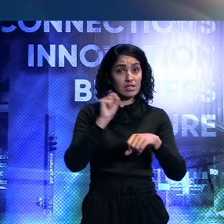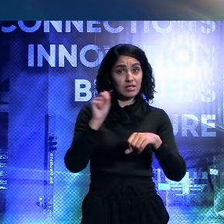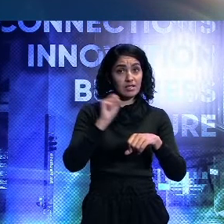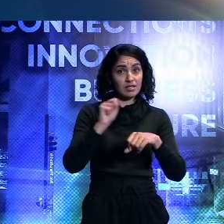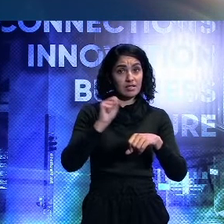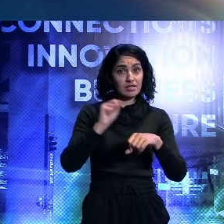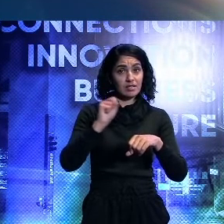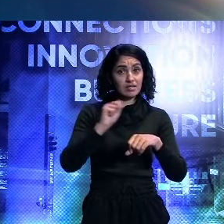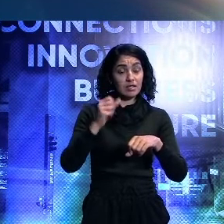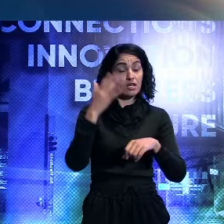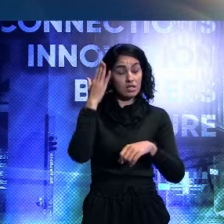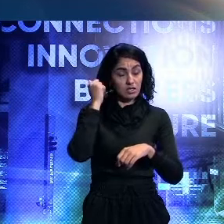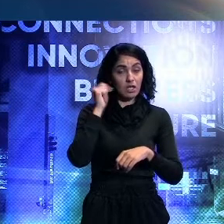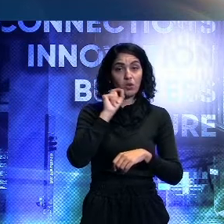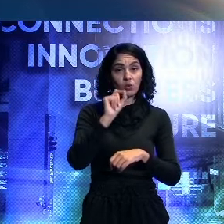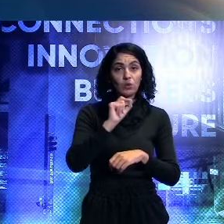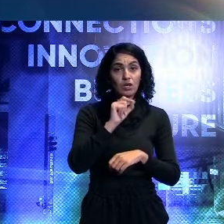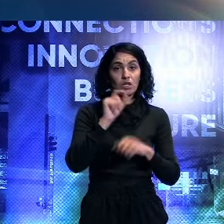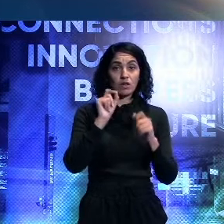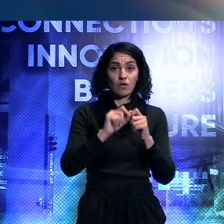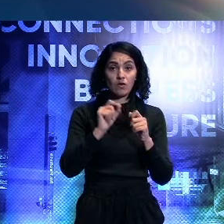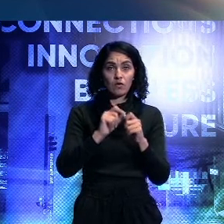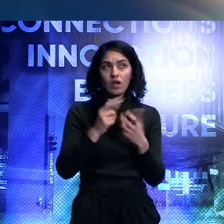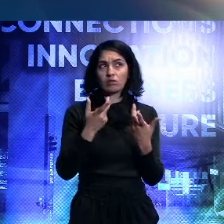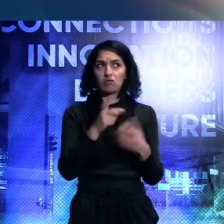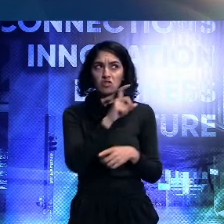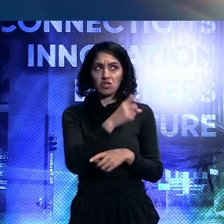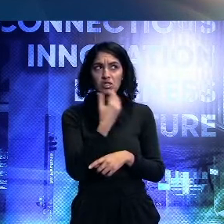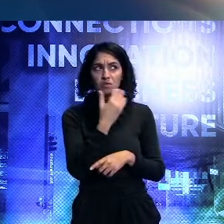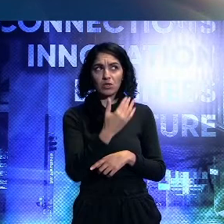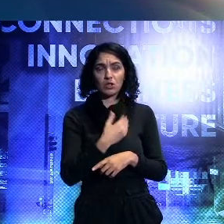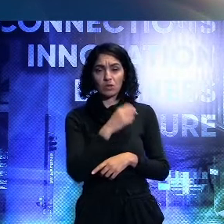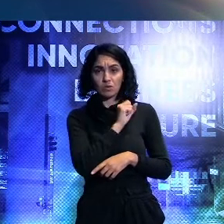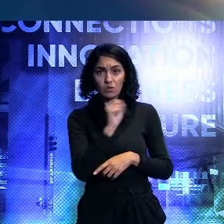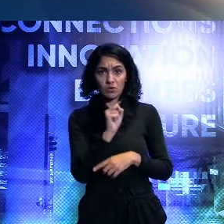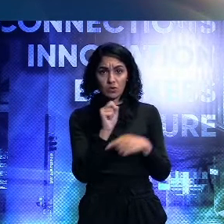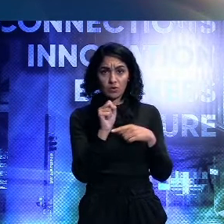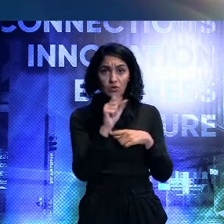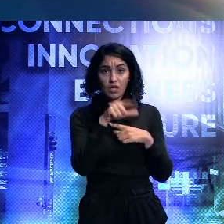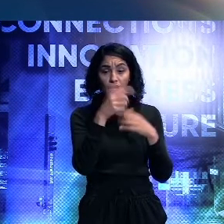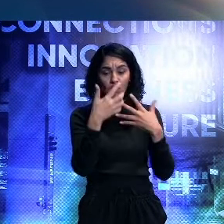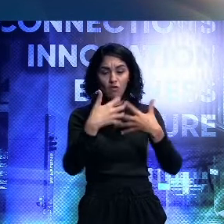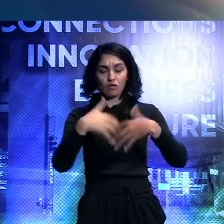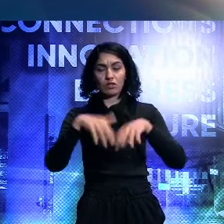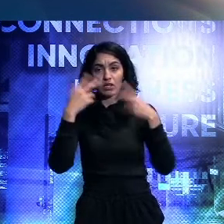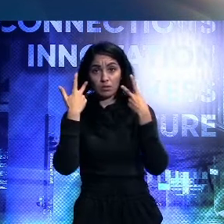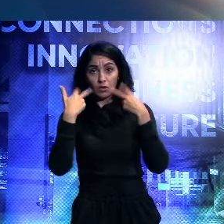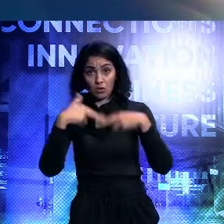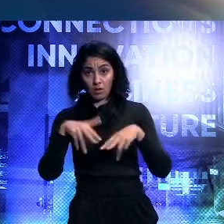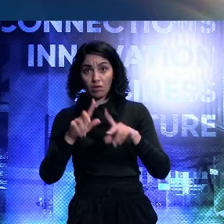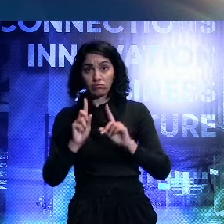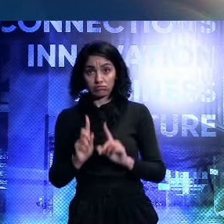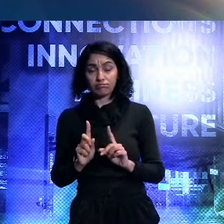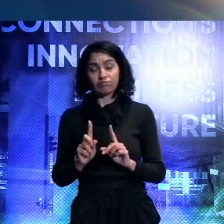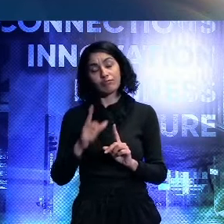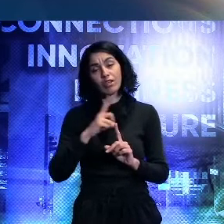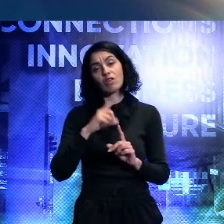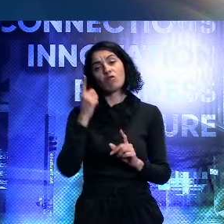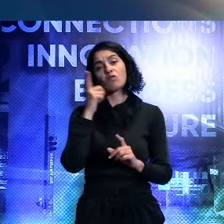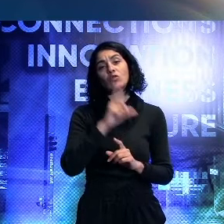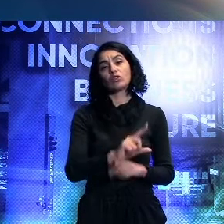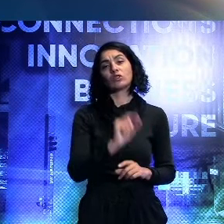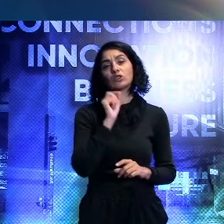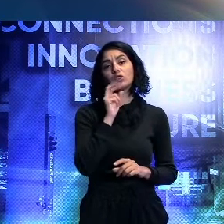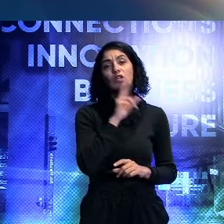momento que eu sei que eu faço X pedidos por segundo e este é o funcionamento normal, eu consigo dizer o